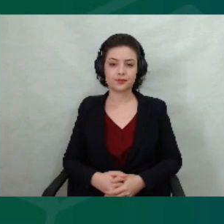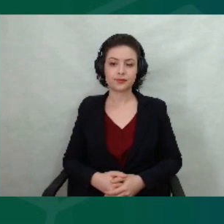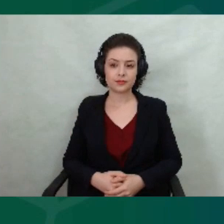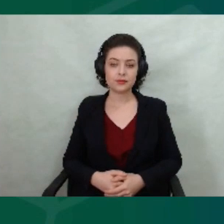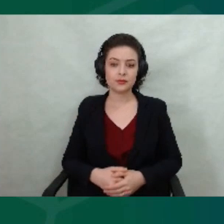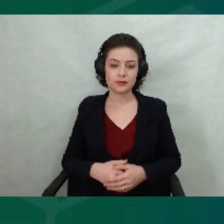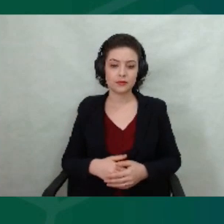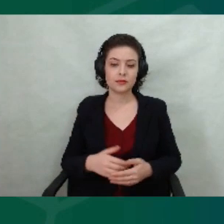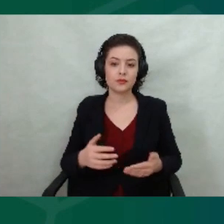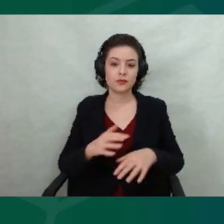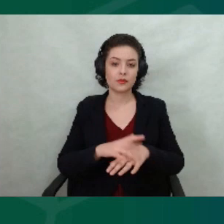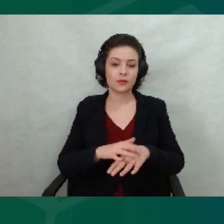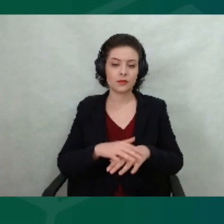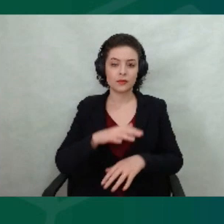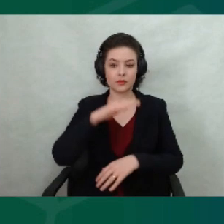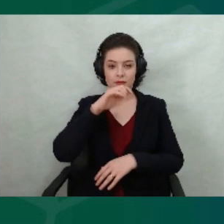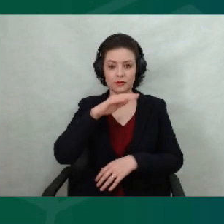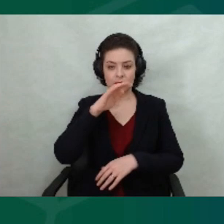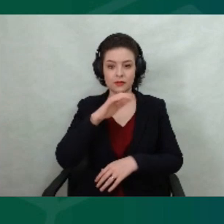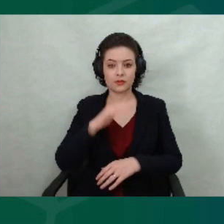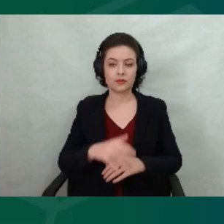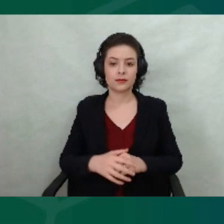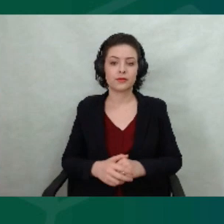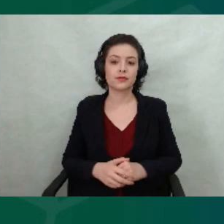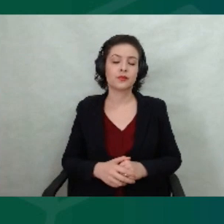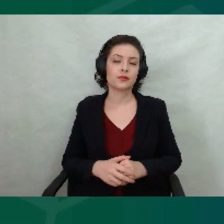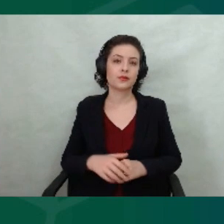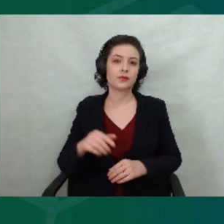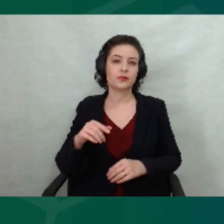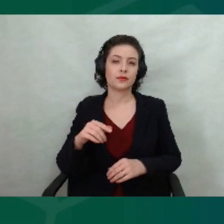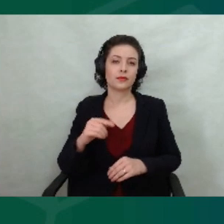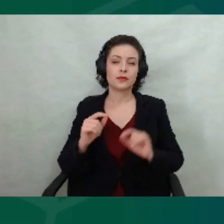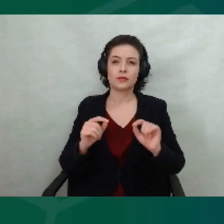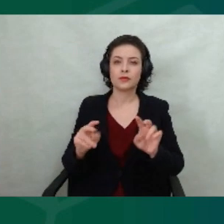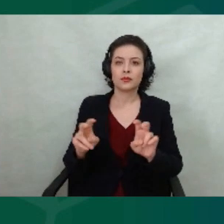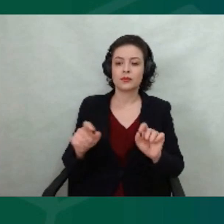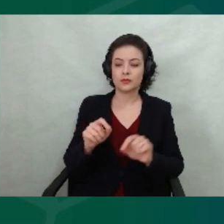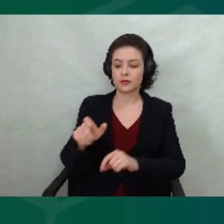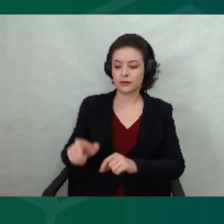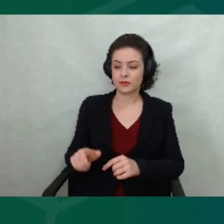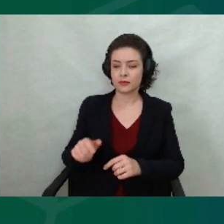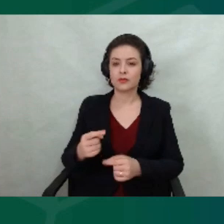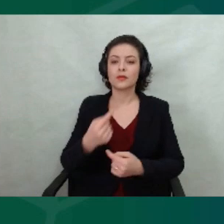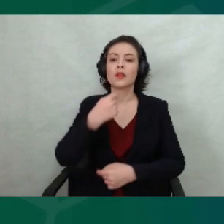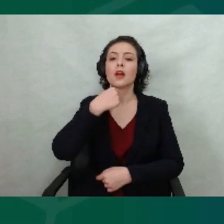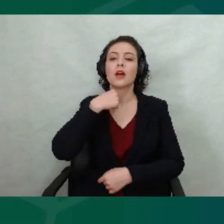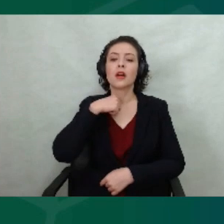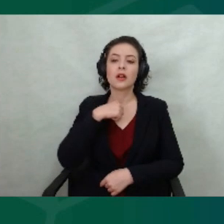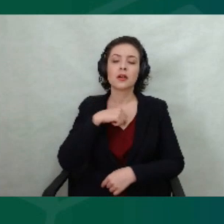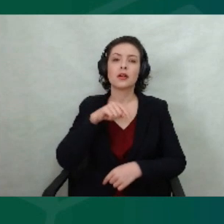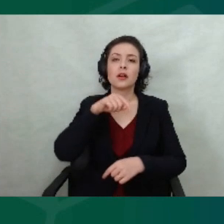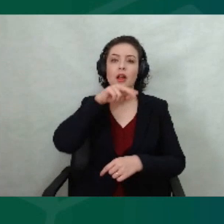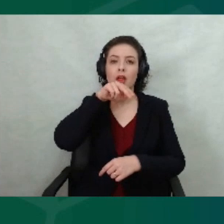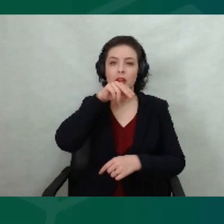doença respiratória como essa. Nós estamos falando de um paciente entubado, que ele morde a língua,